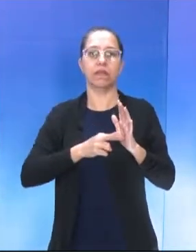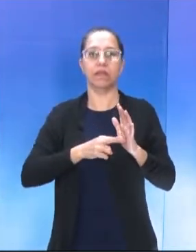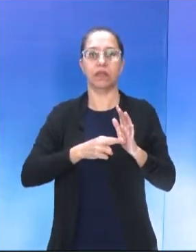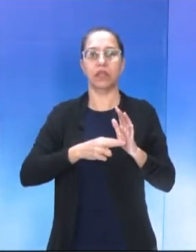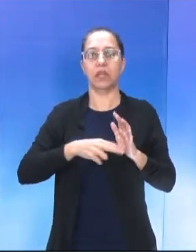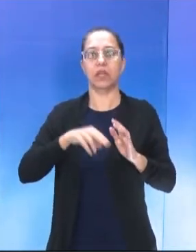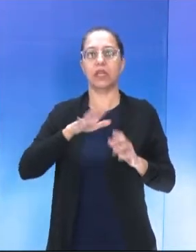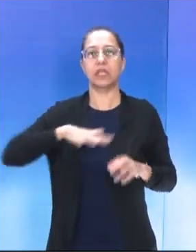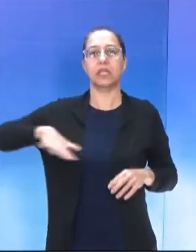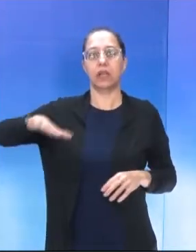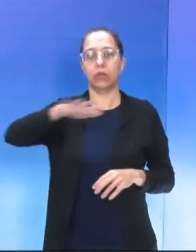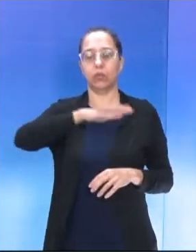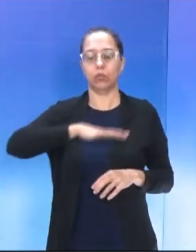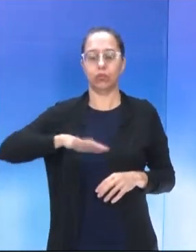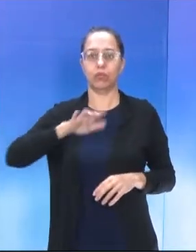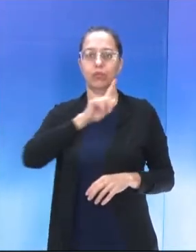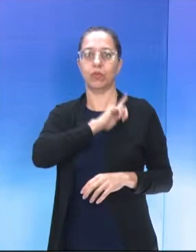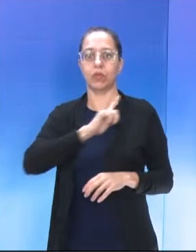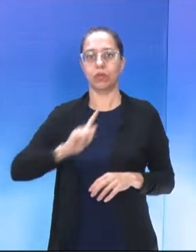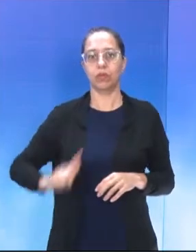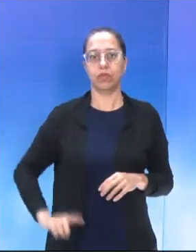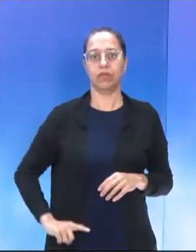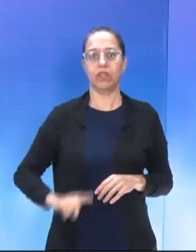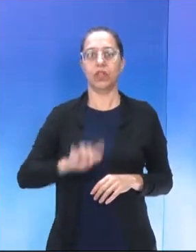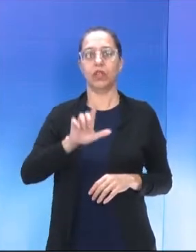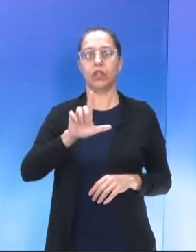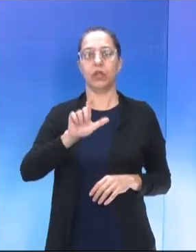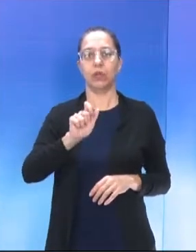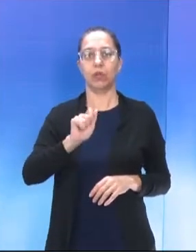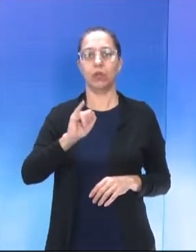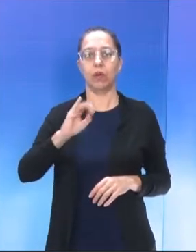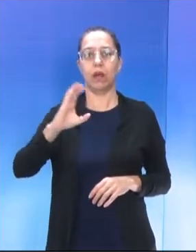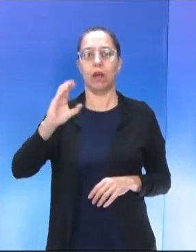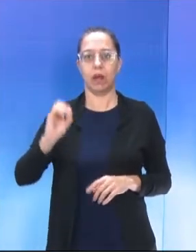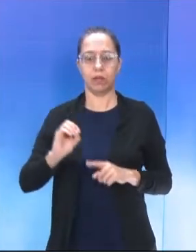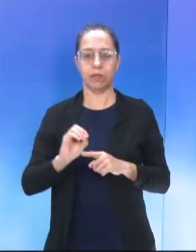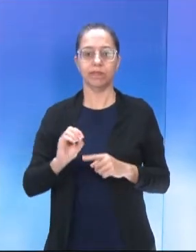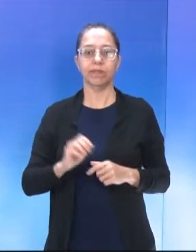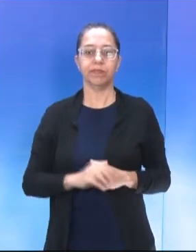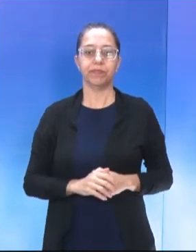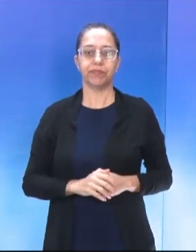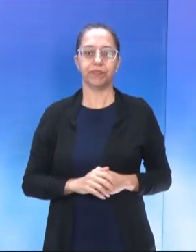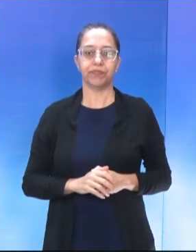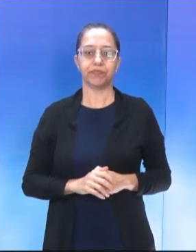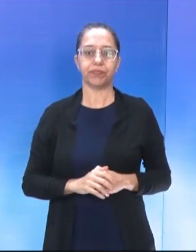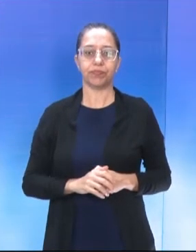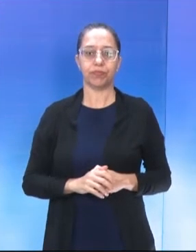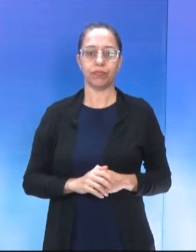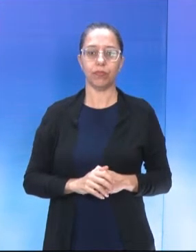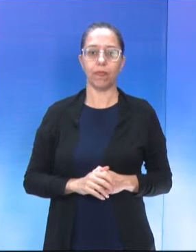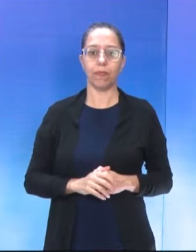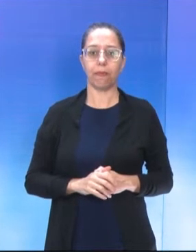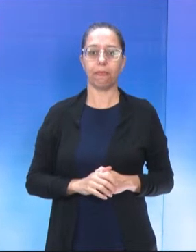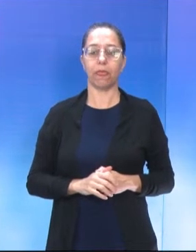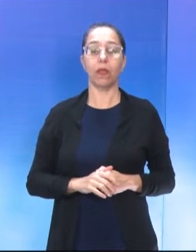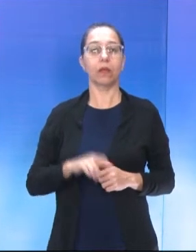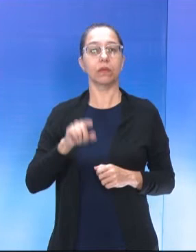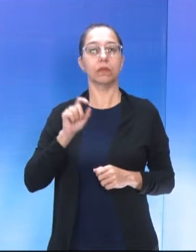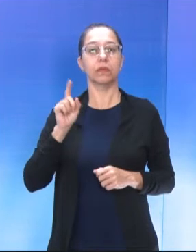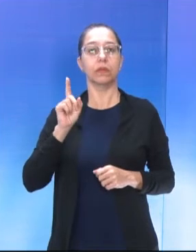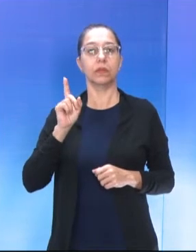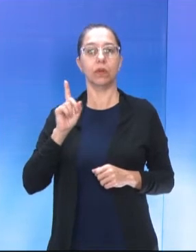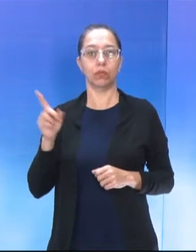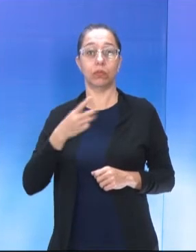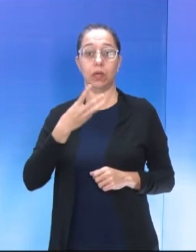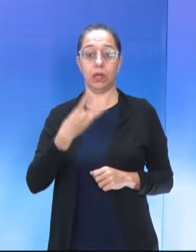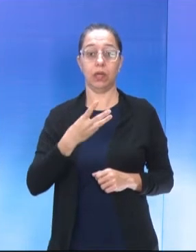destaque nisso que eu acabei de lembrar. Então, quando eu falo de envolvimento, voltando, quando eu falo de envolvimento da sociedade, siga aí o que diz a